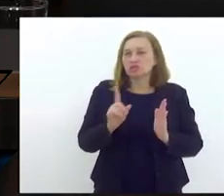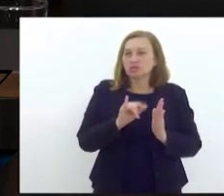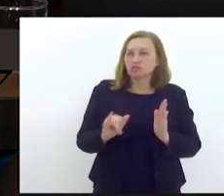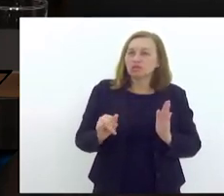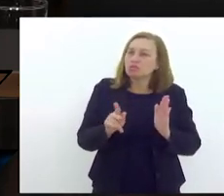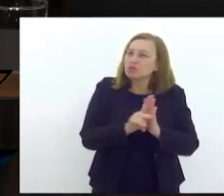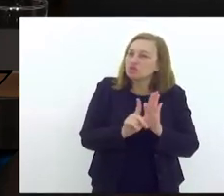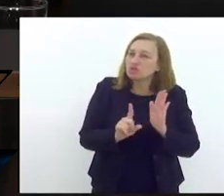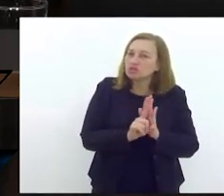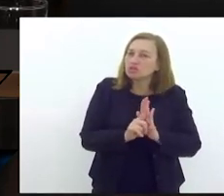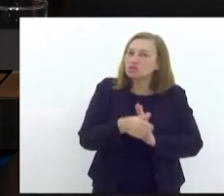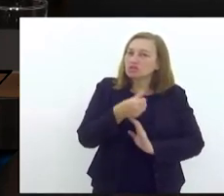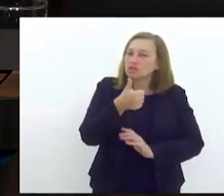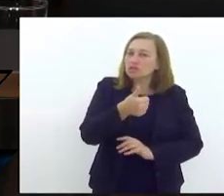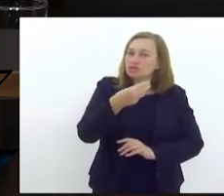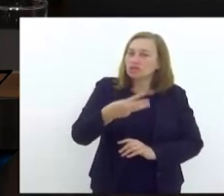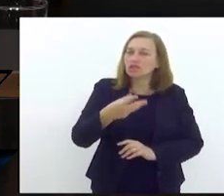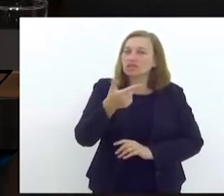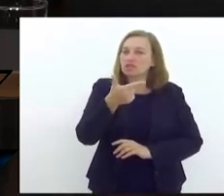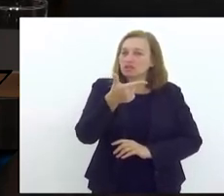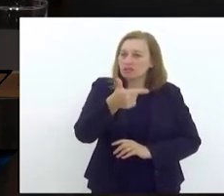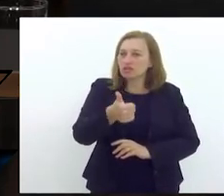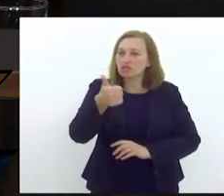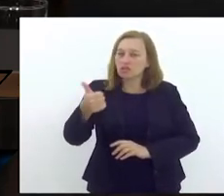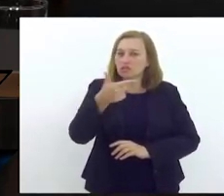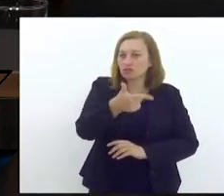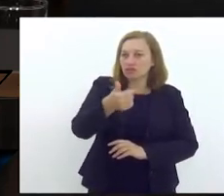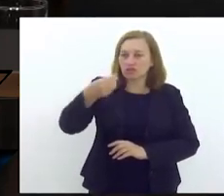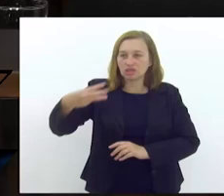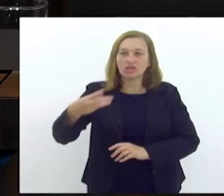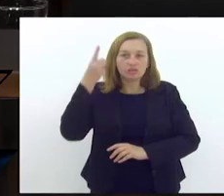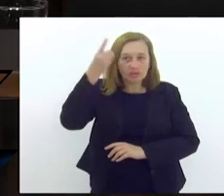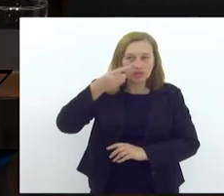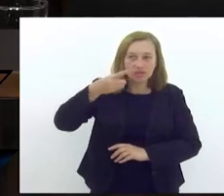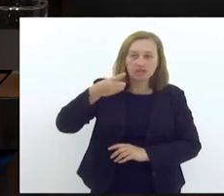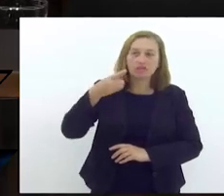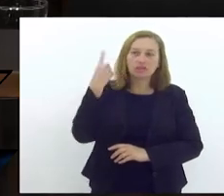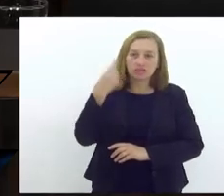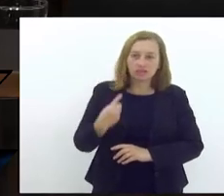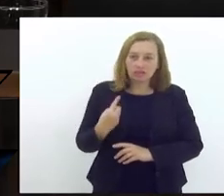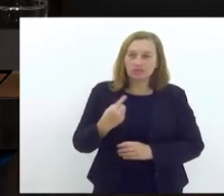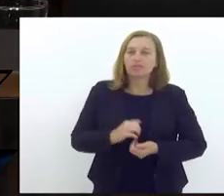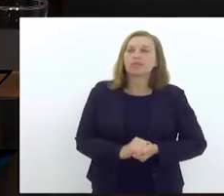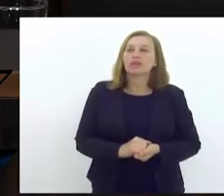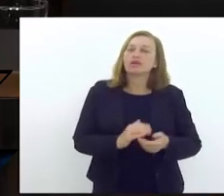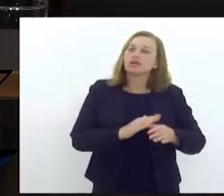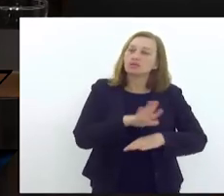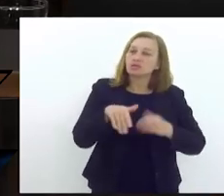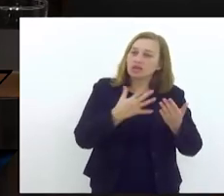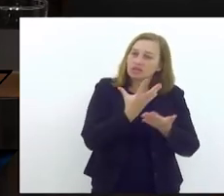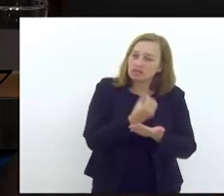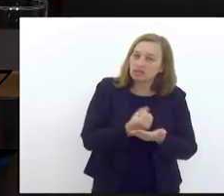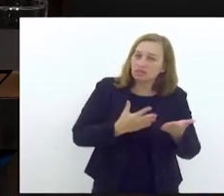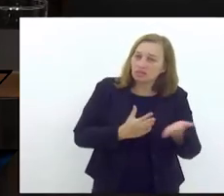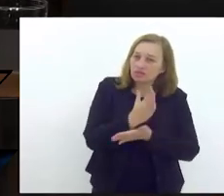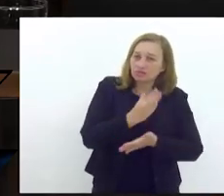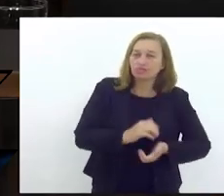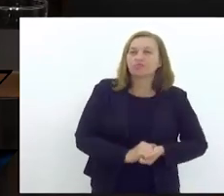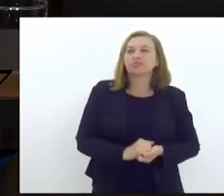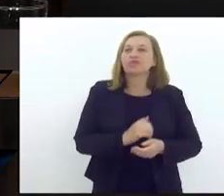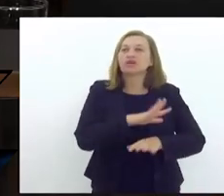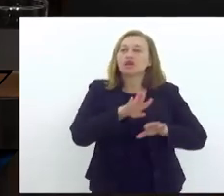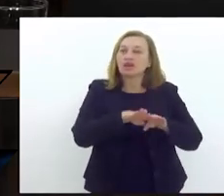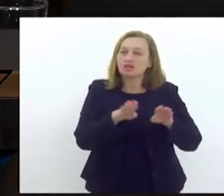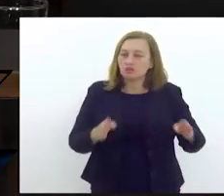do dia do projeto 1321 de 23 Deputado Muniz Dani Monteiro Como estão aprovado